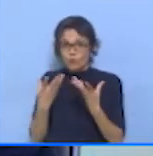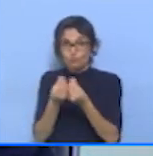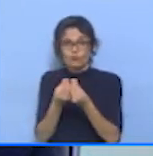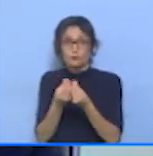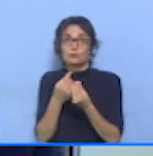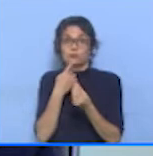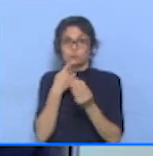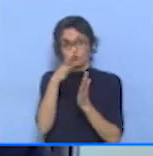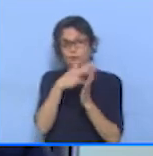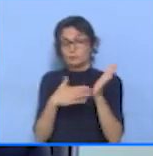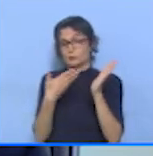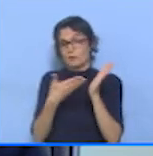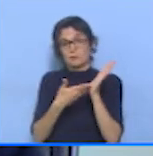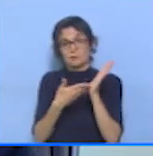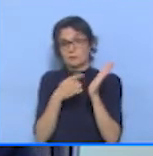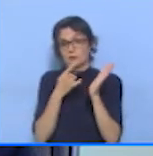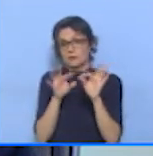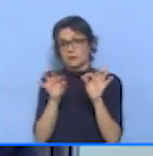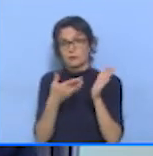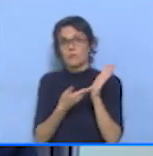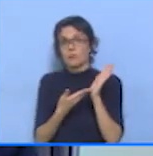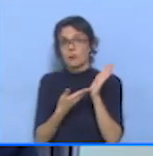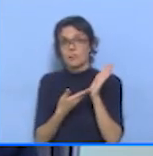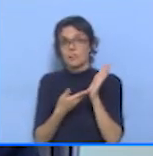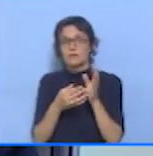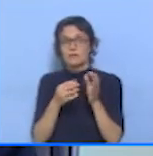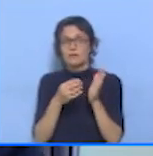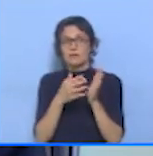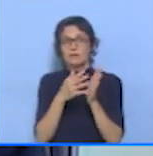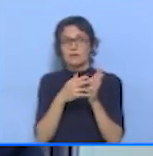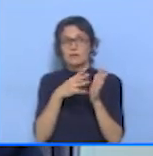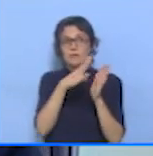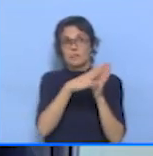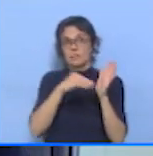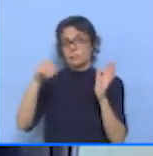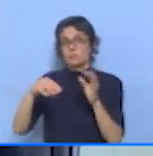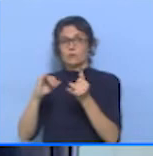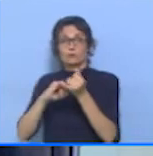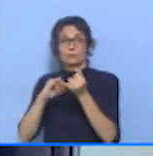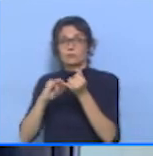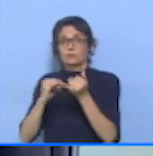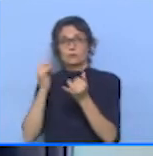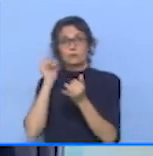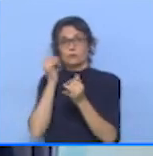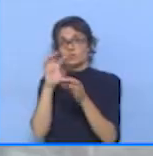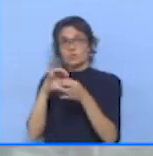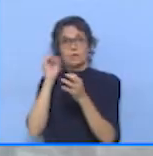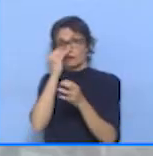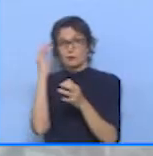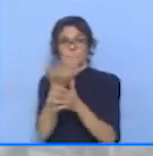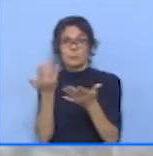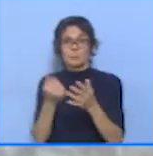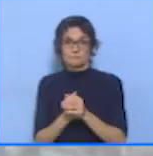na encíclica e nos valores das associações de ambiente e esperamos da sociedade em geral. E felizmente que